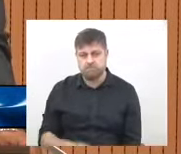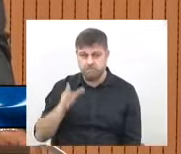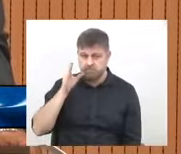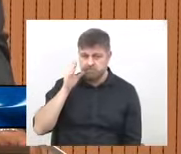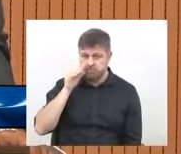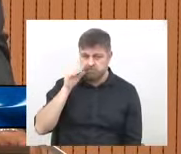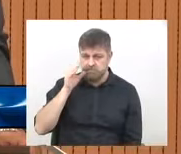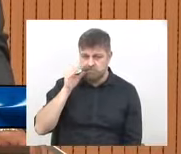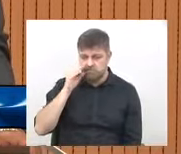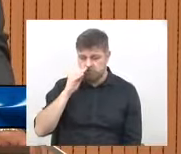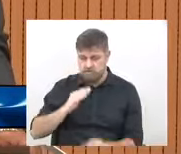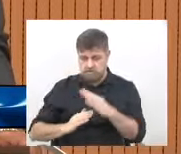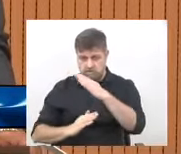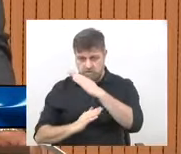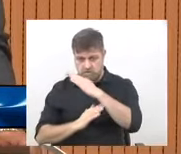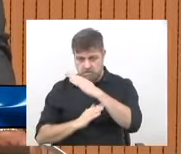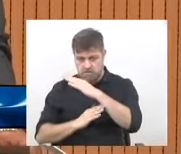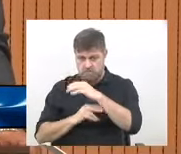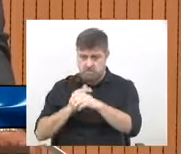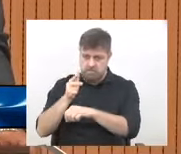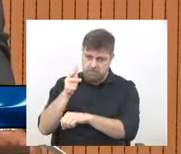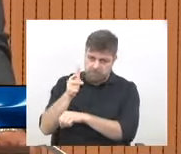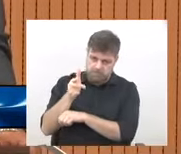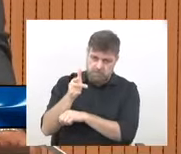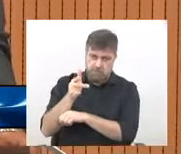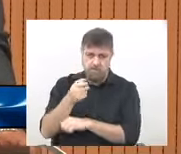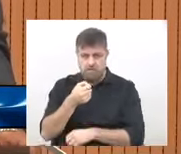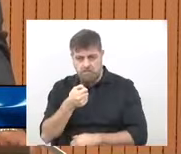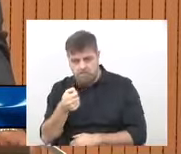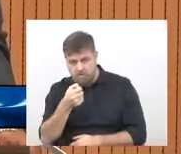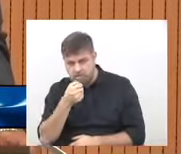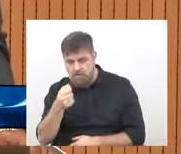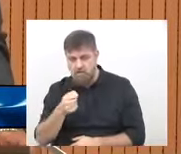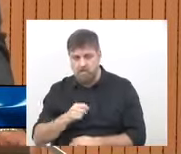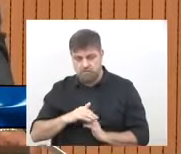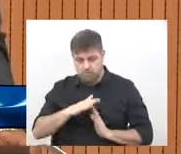Funcionários da TV Câmara, que proporciona